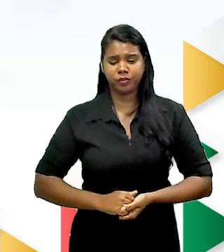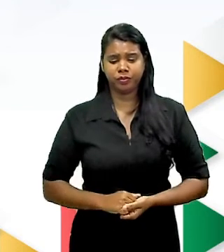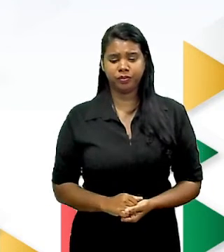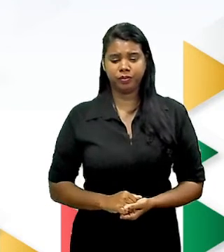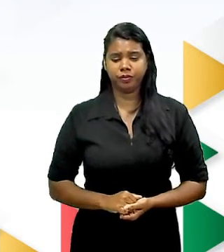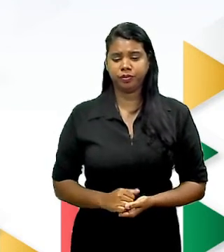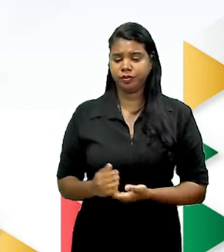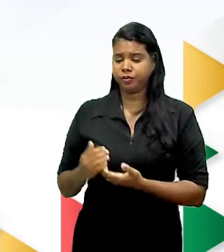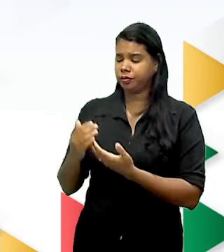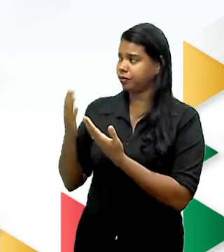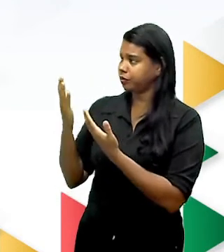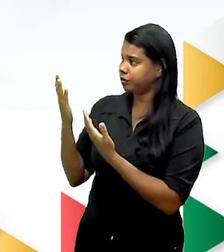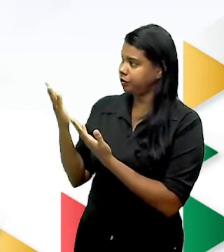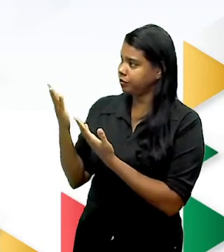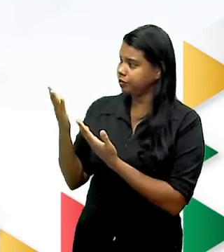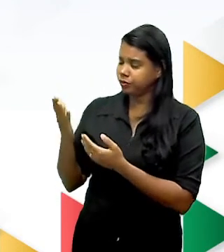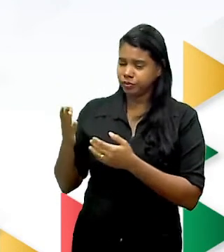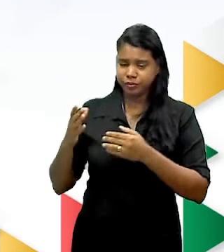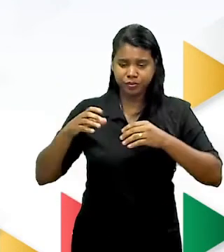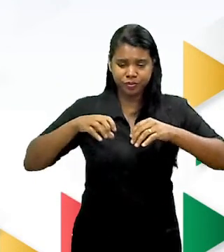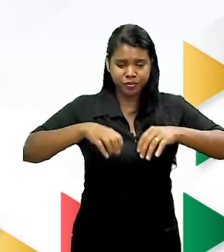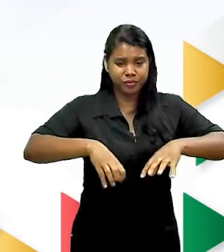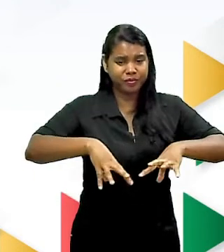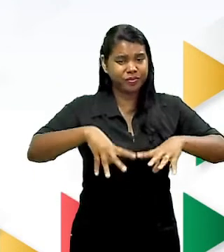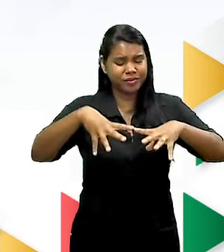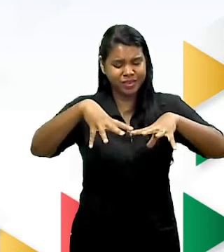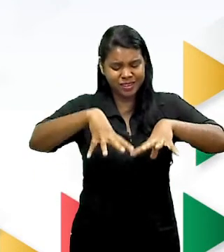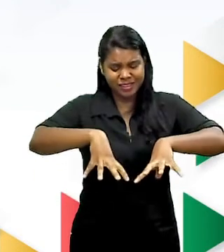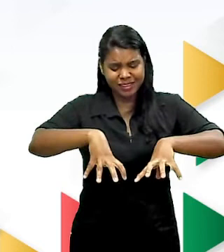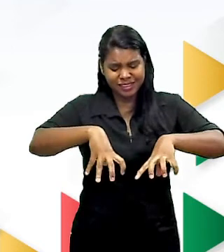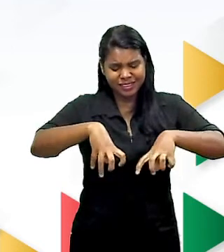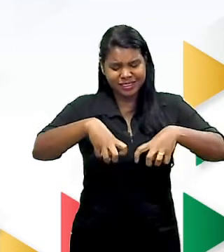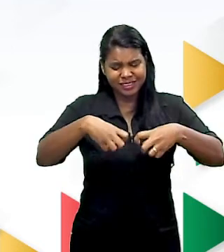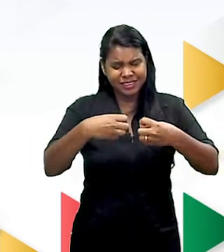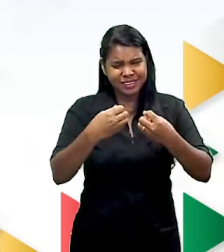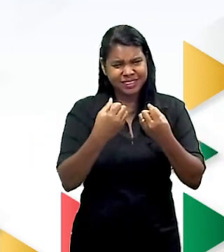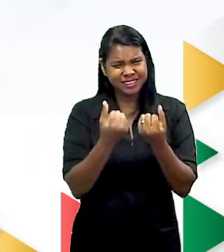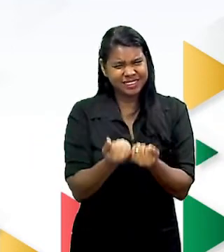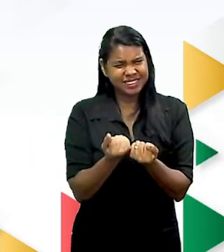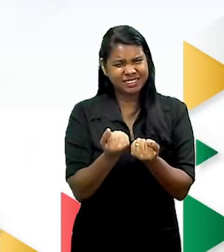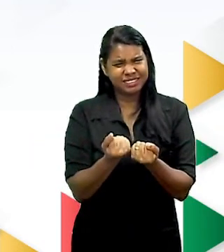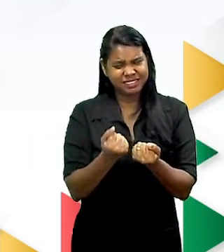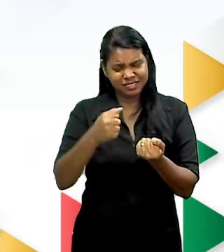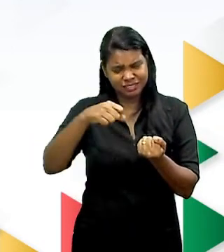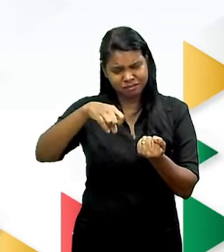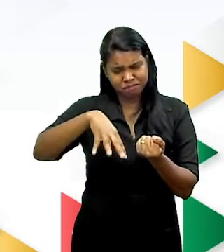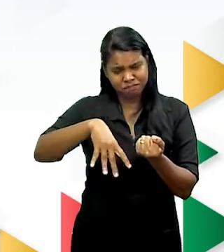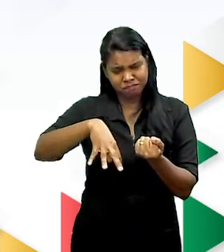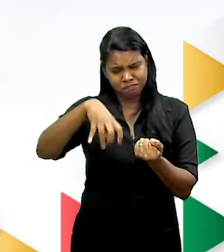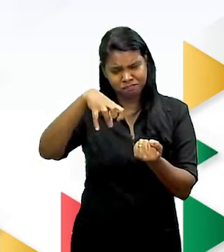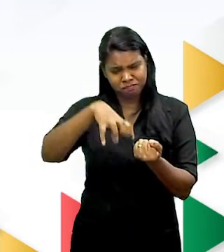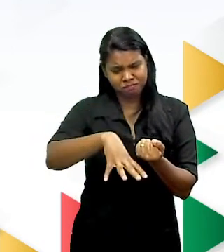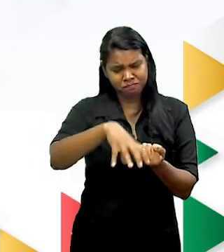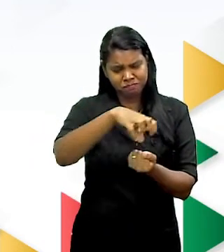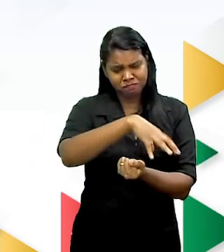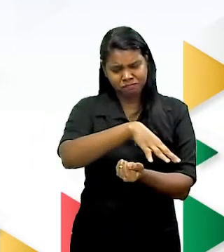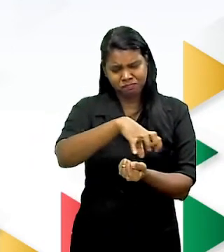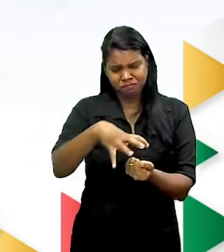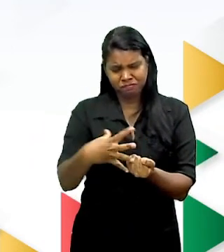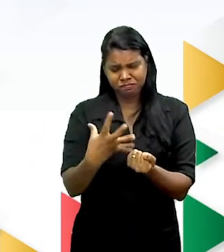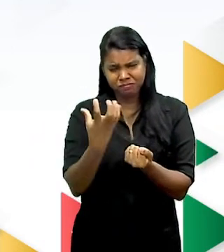Aqui você tem em tela, você pode acompanhar, uma imagem muito característica de climas